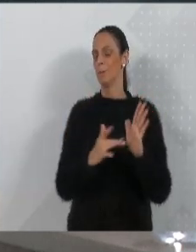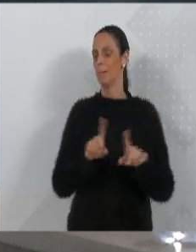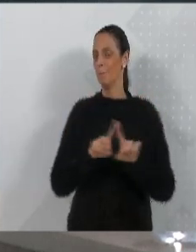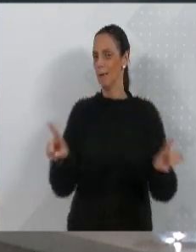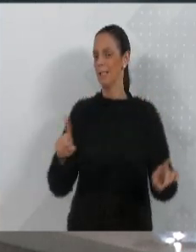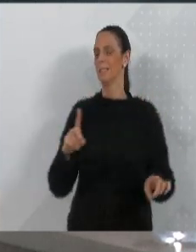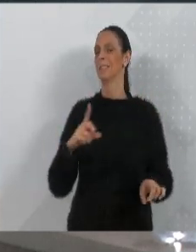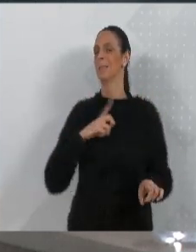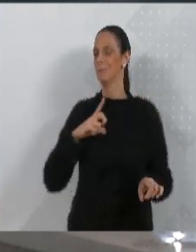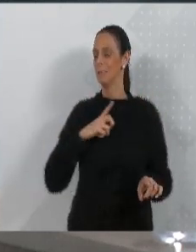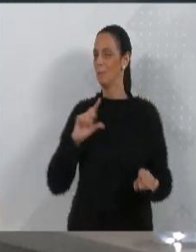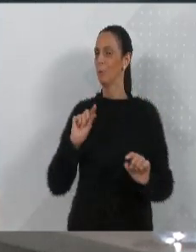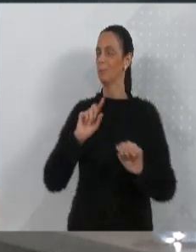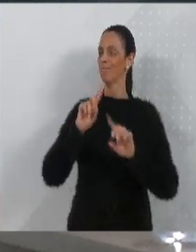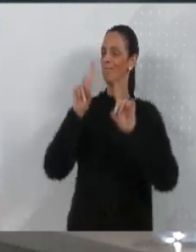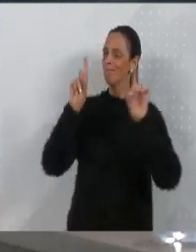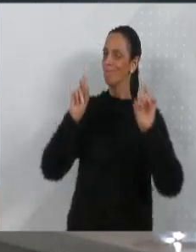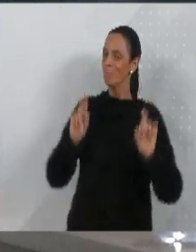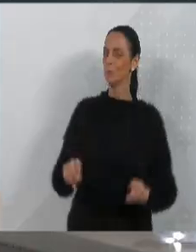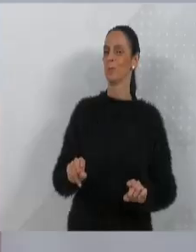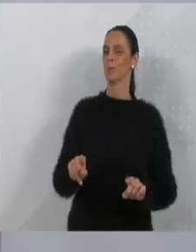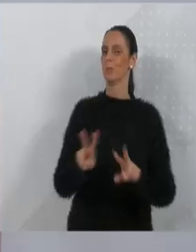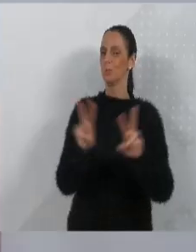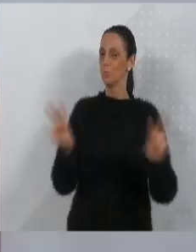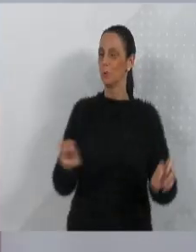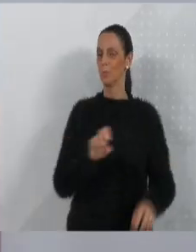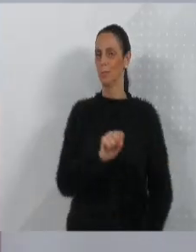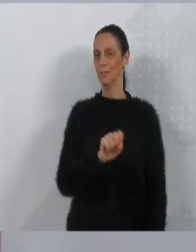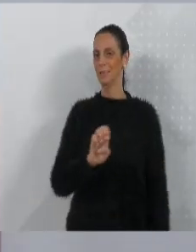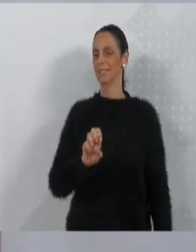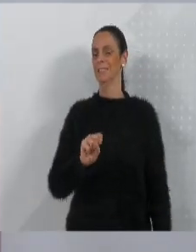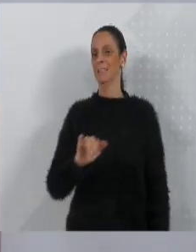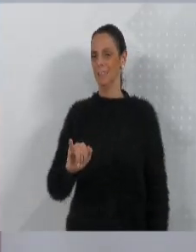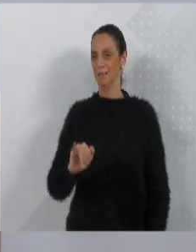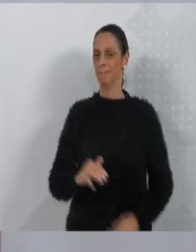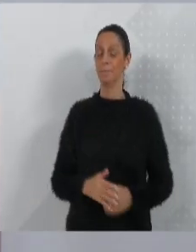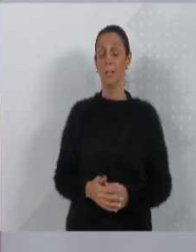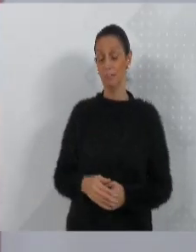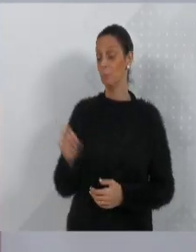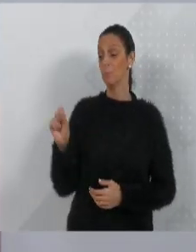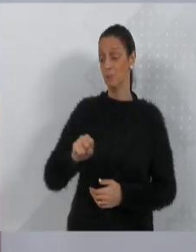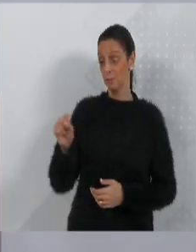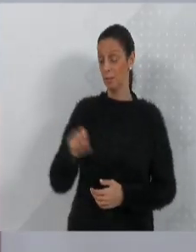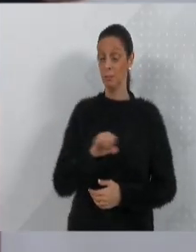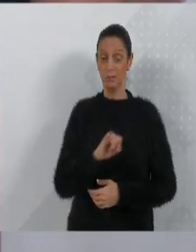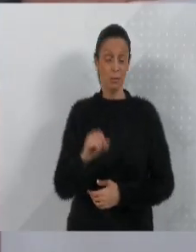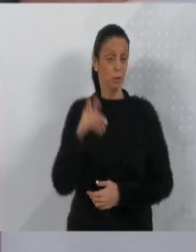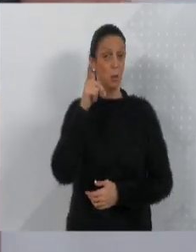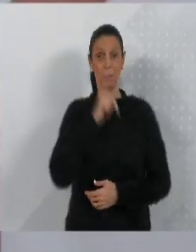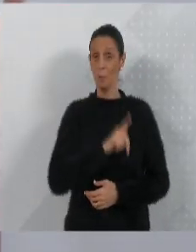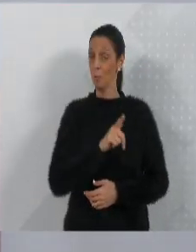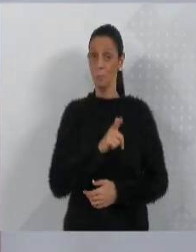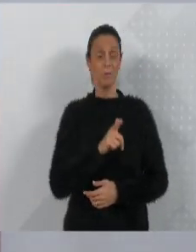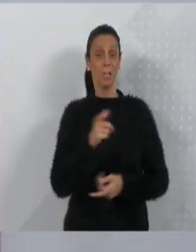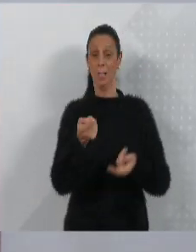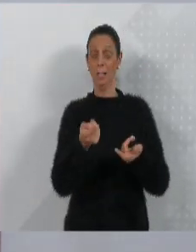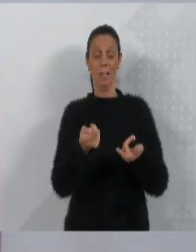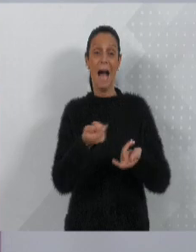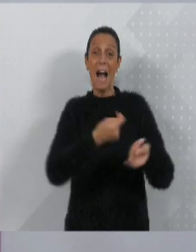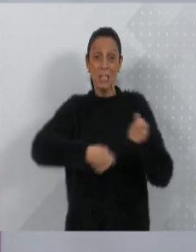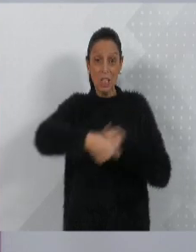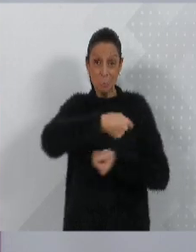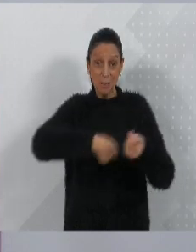reticências qu diz respeito ao ses obrigado obrigado Presidente é se nós não conseguir 200 m qu que Dirá 25000 M